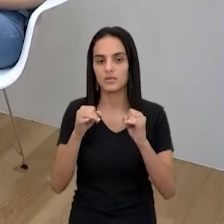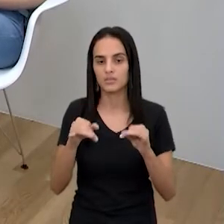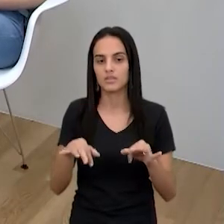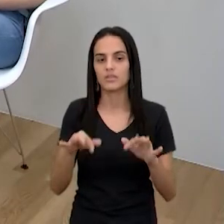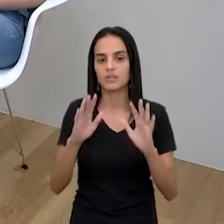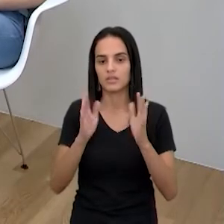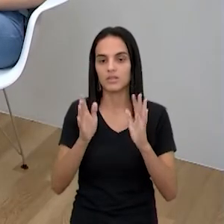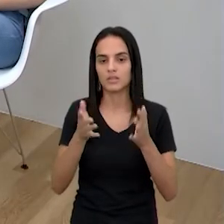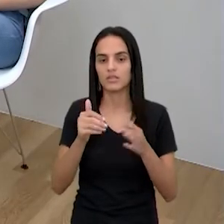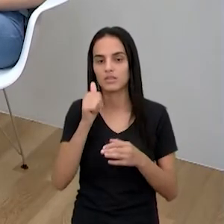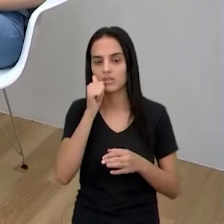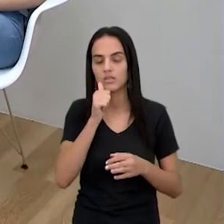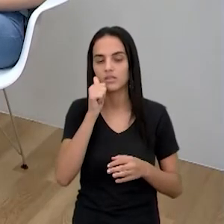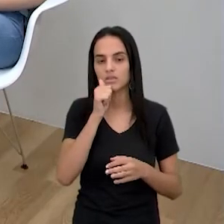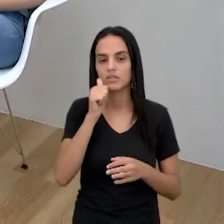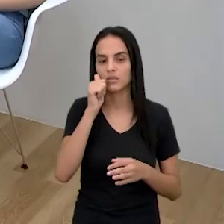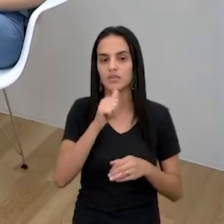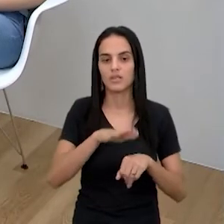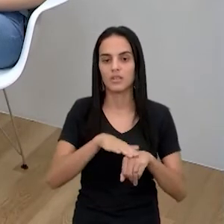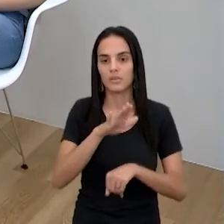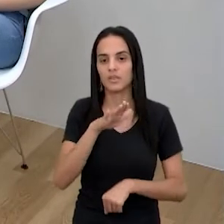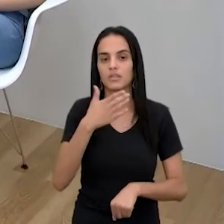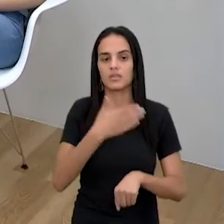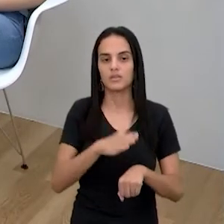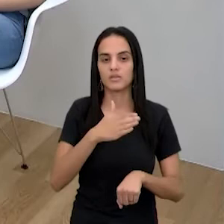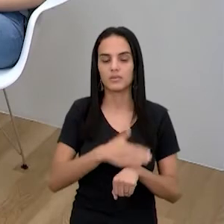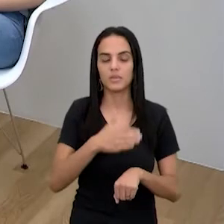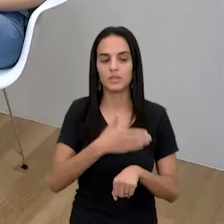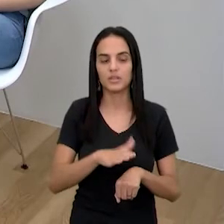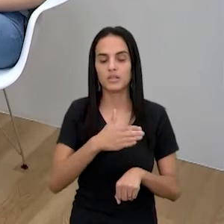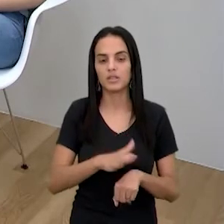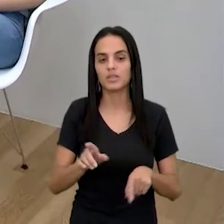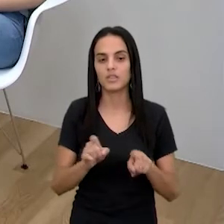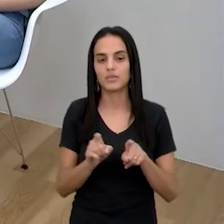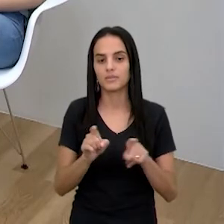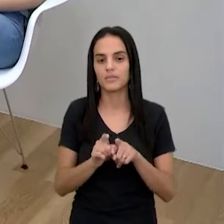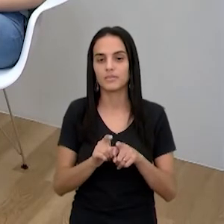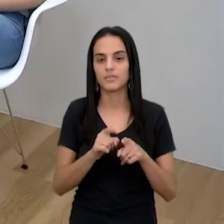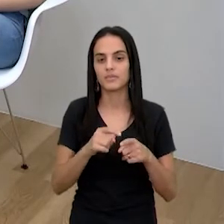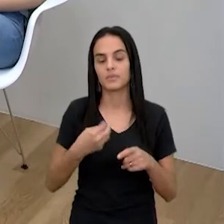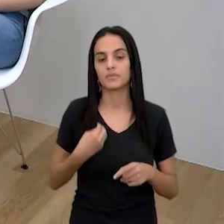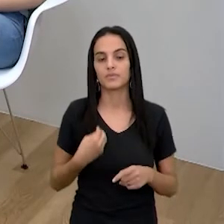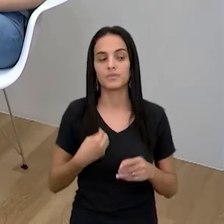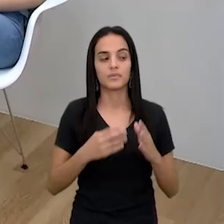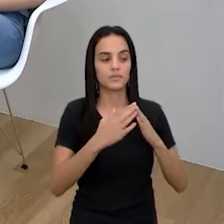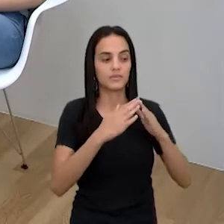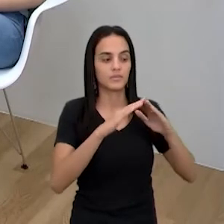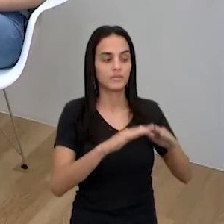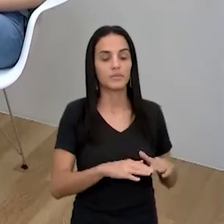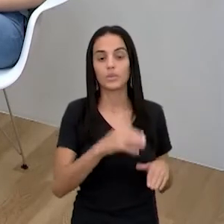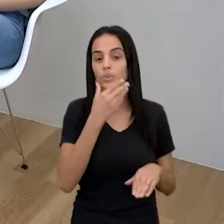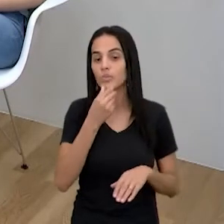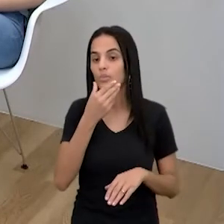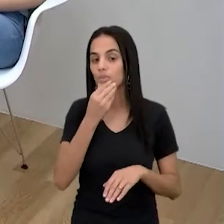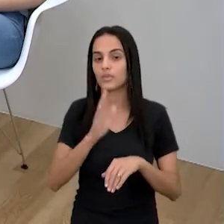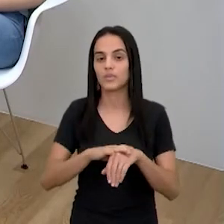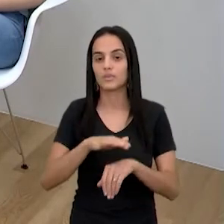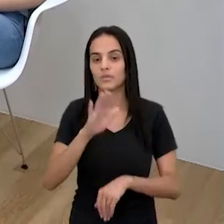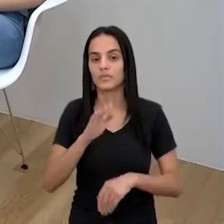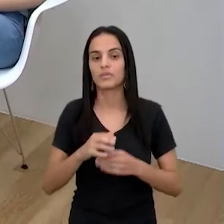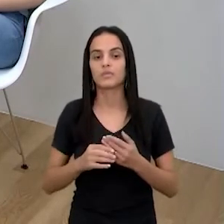tem né? geladeira. Mas não existe só essa tecnologia, né? Que eu estou relacionando aqui as especiarias. Você